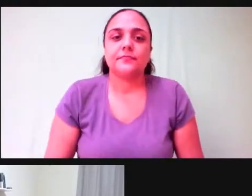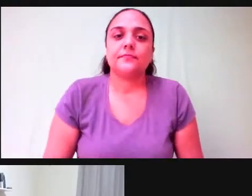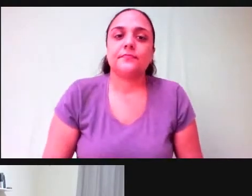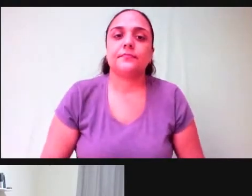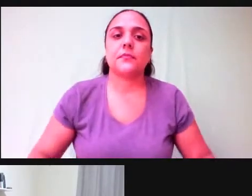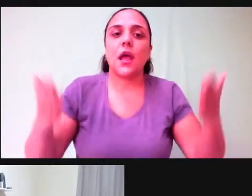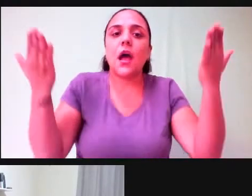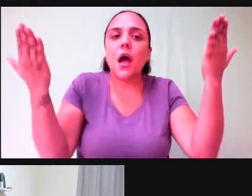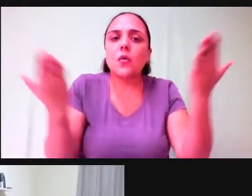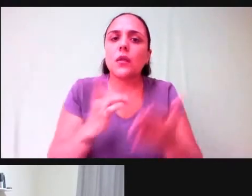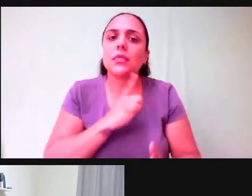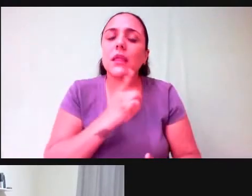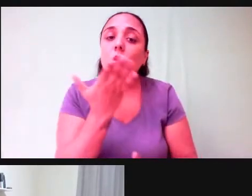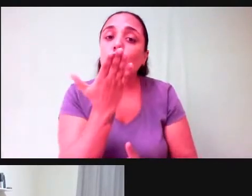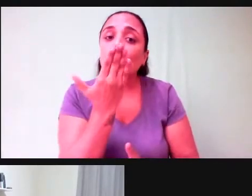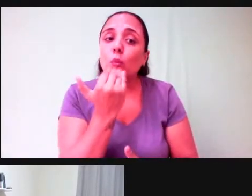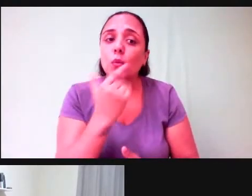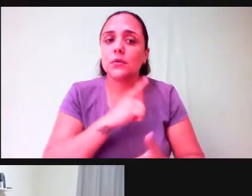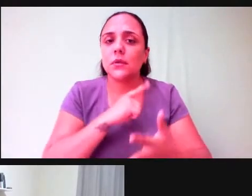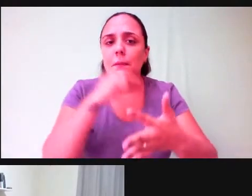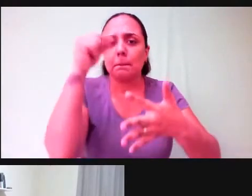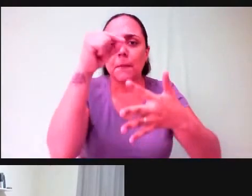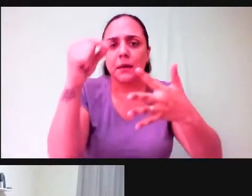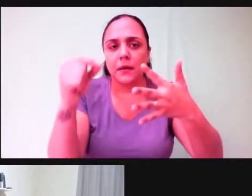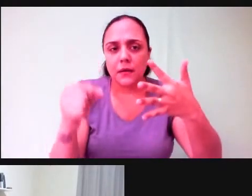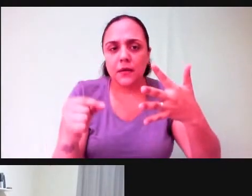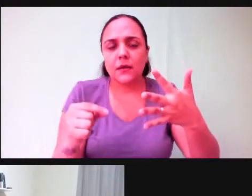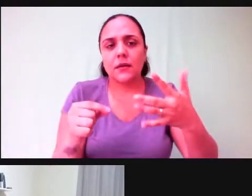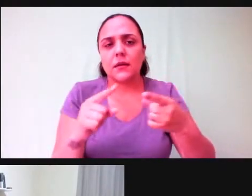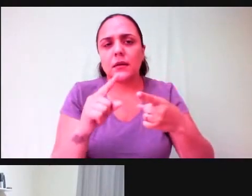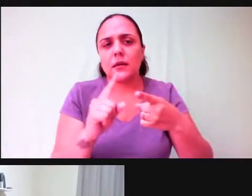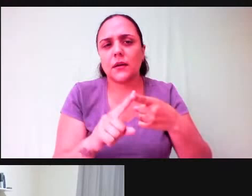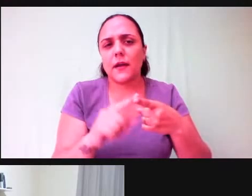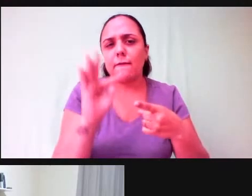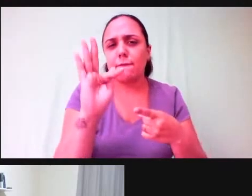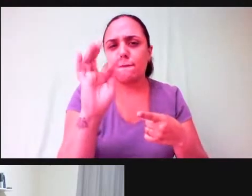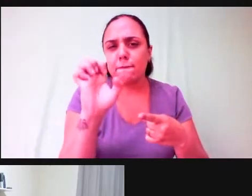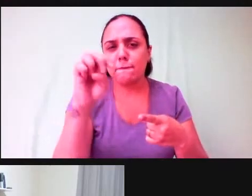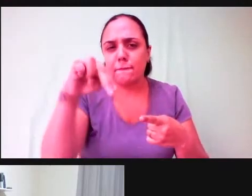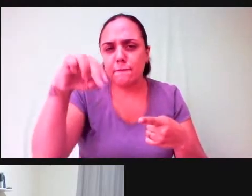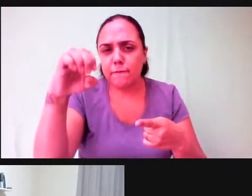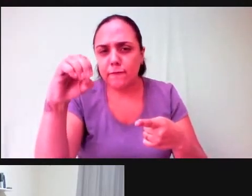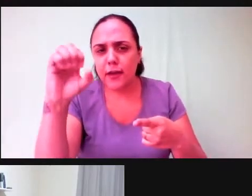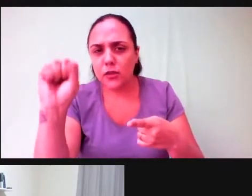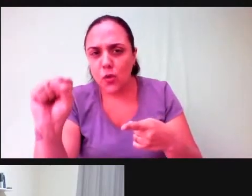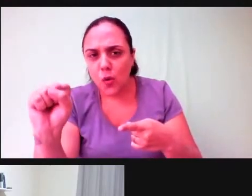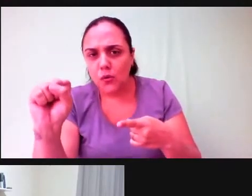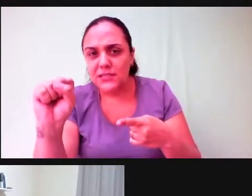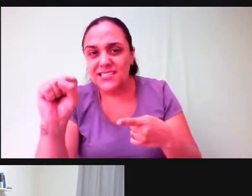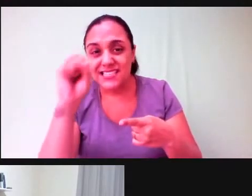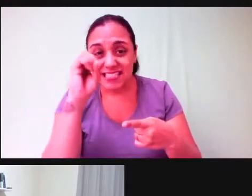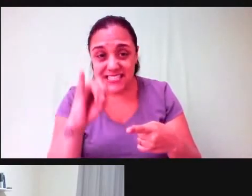Então, alimentos que tenham maior composição dessas substâncias, né? Tanto fenóis, oxalatos